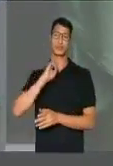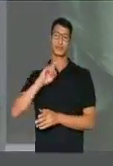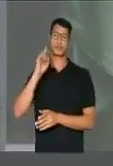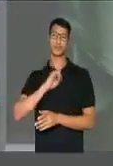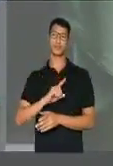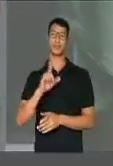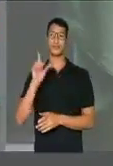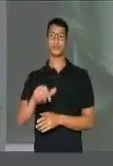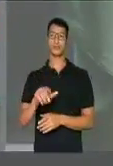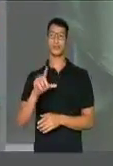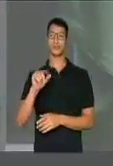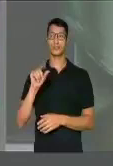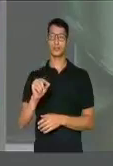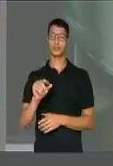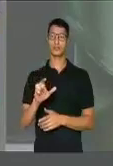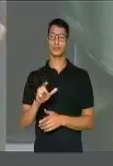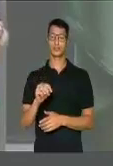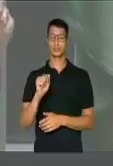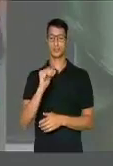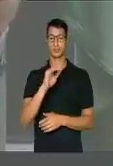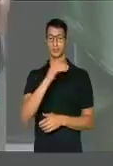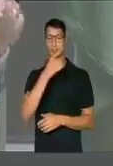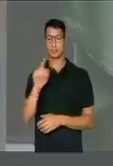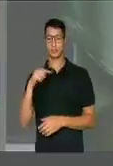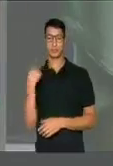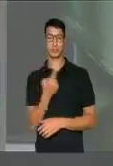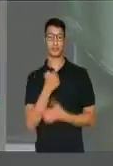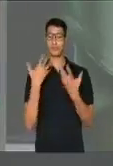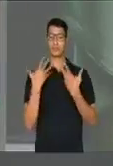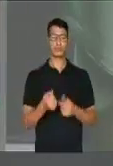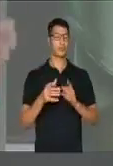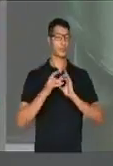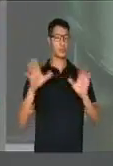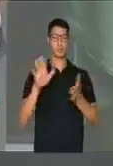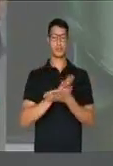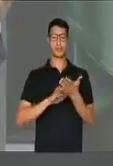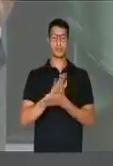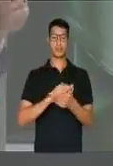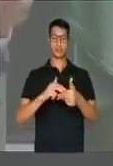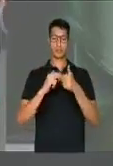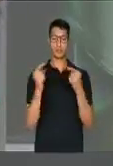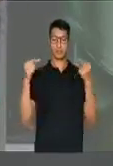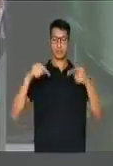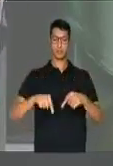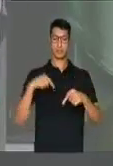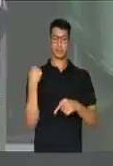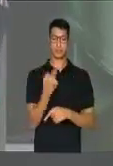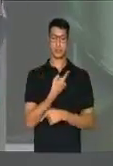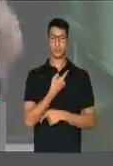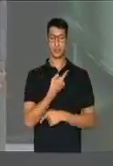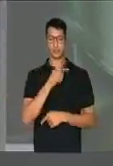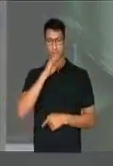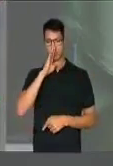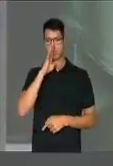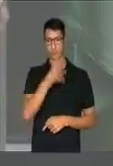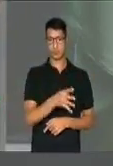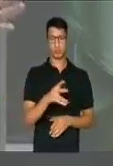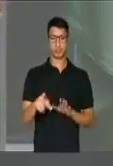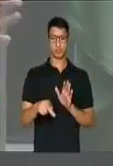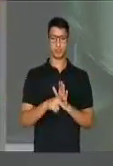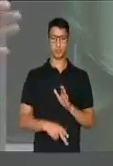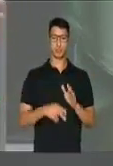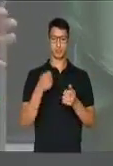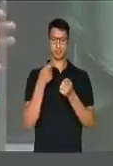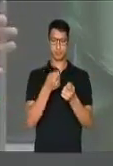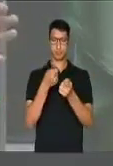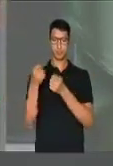Gerais. Essa ação nós não vamos permitir. Portanto, aqui a nossa condenação a